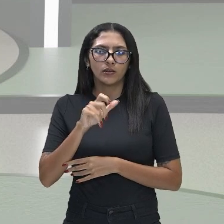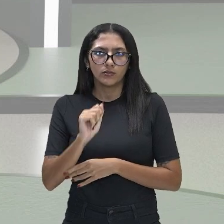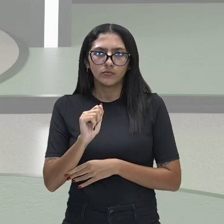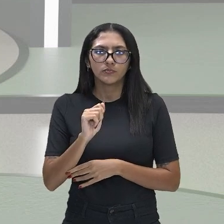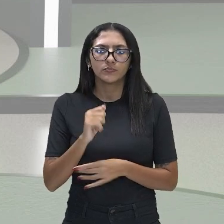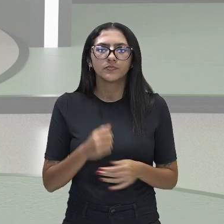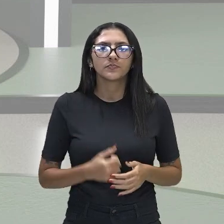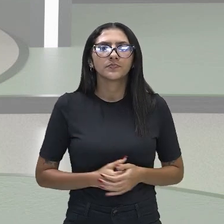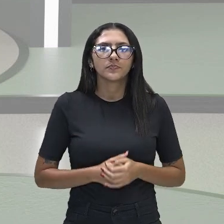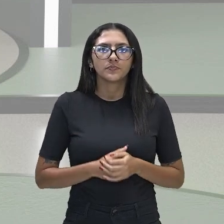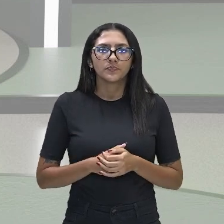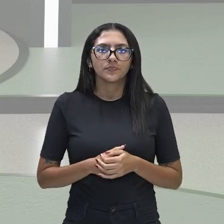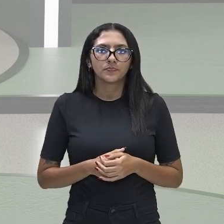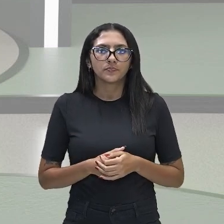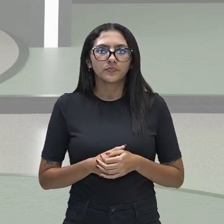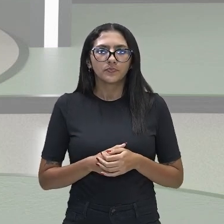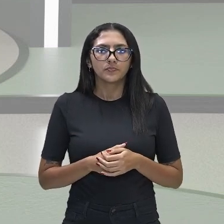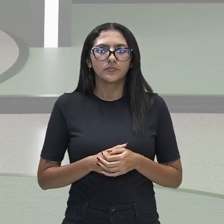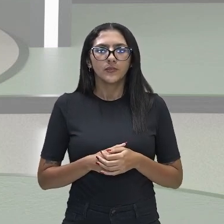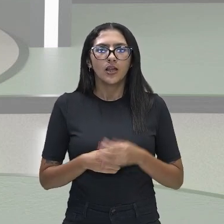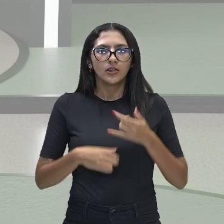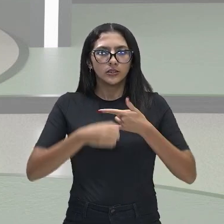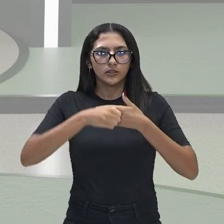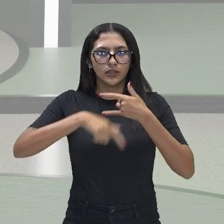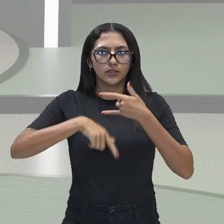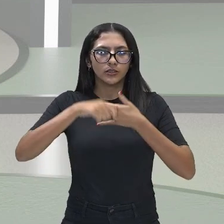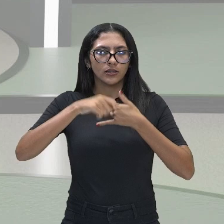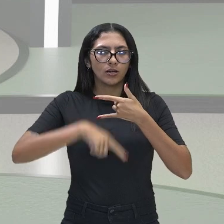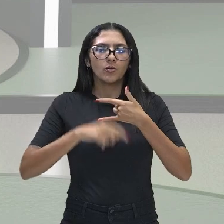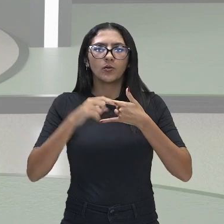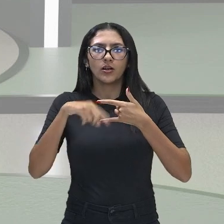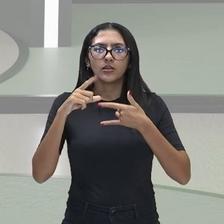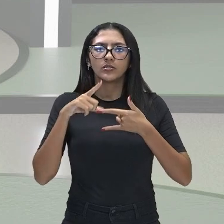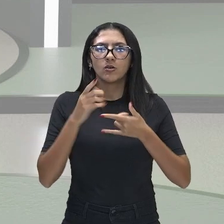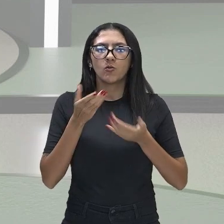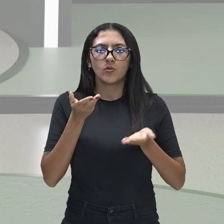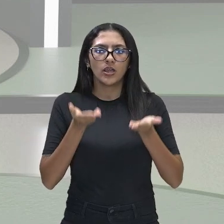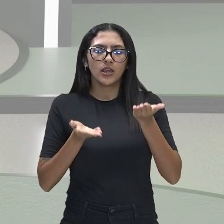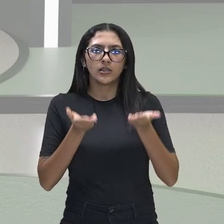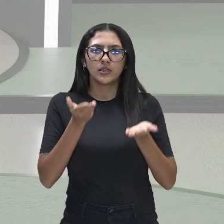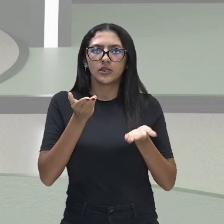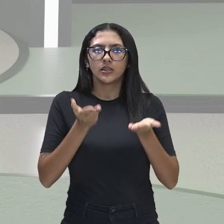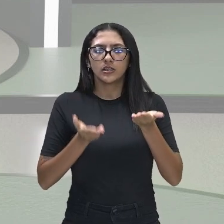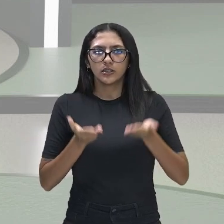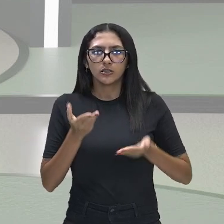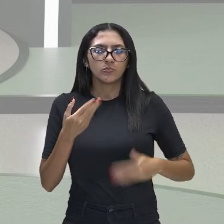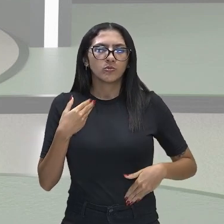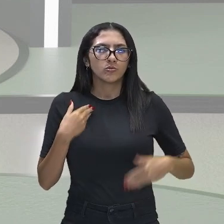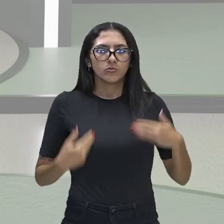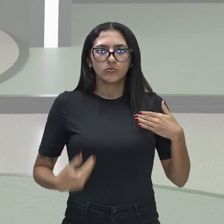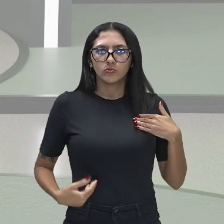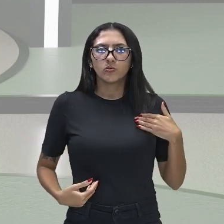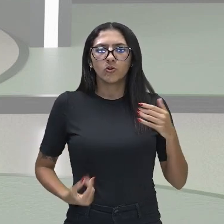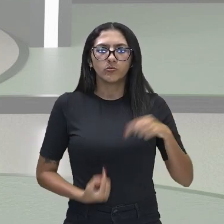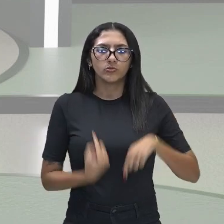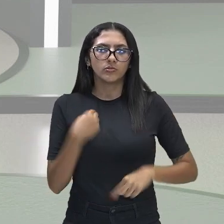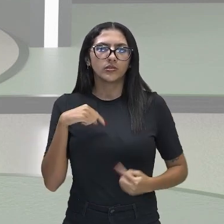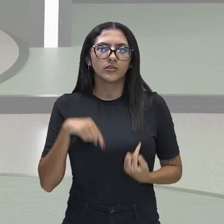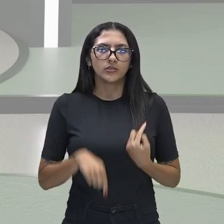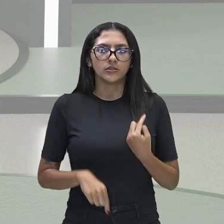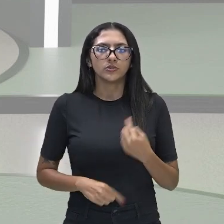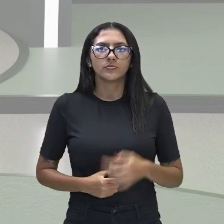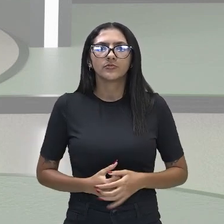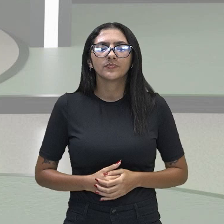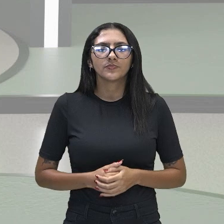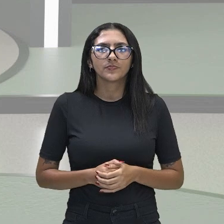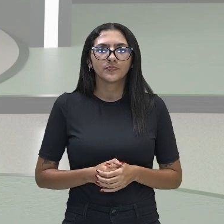A excreção garante, assim, o equilíbrio das condições fisiológicas do organismo, ou